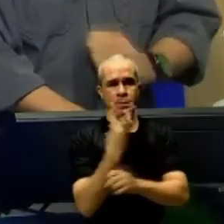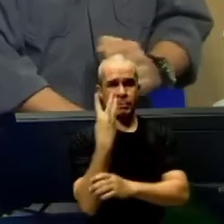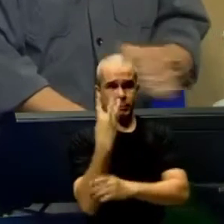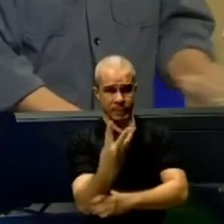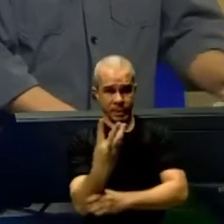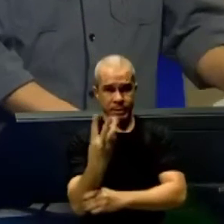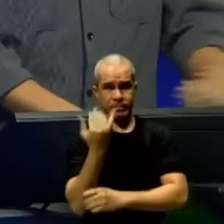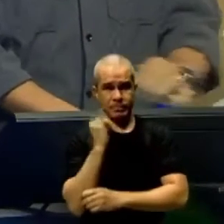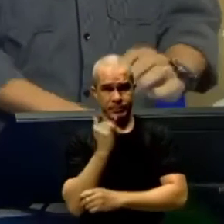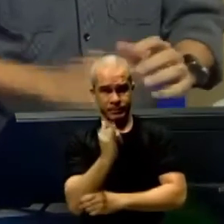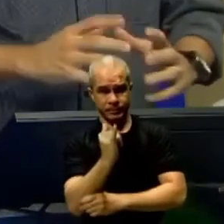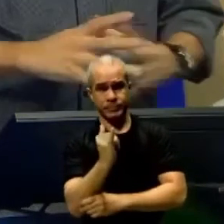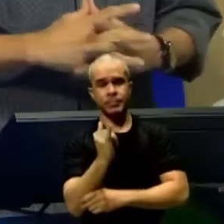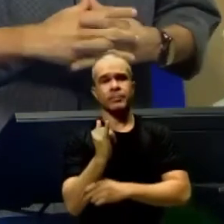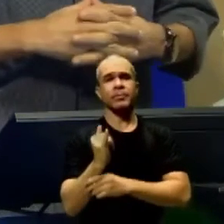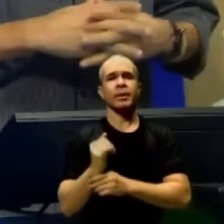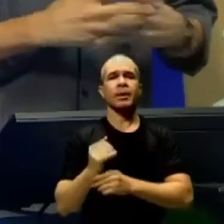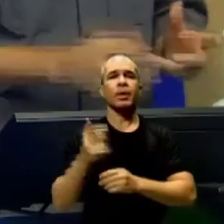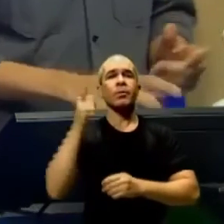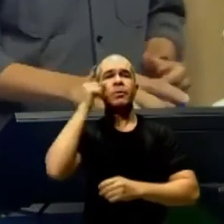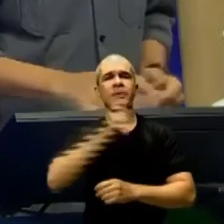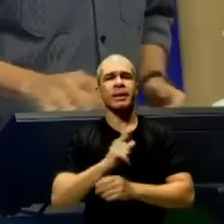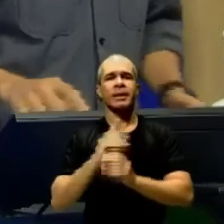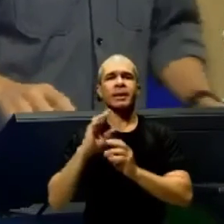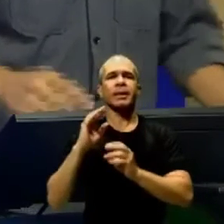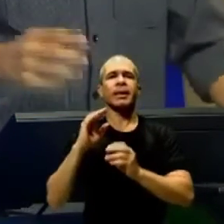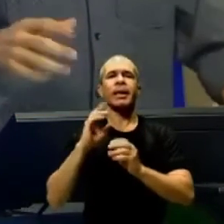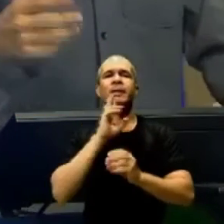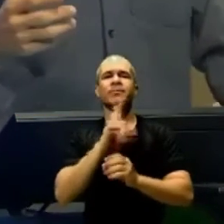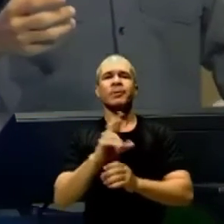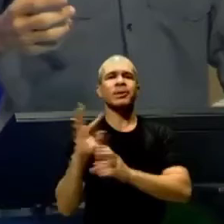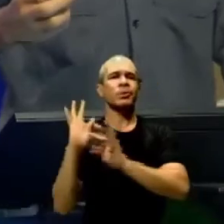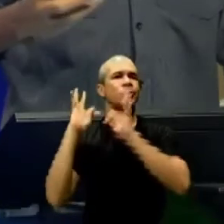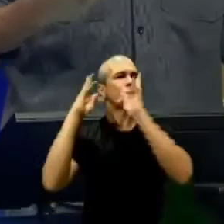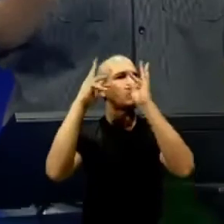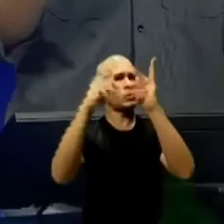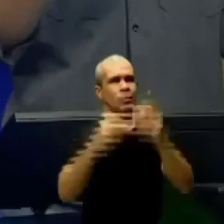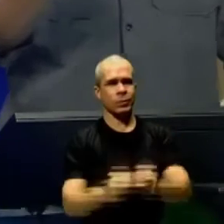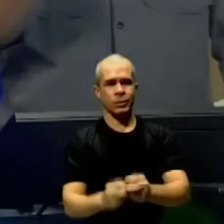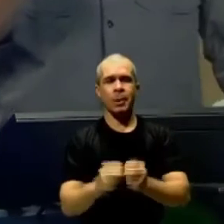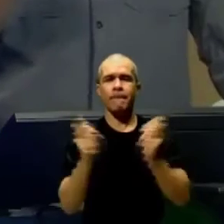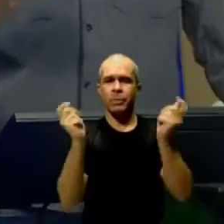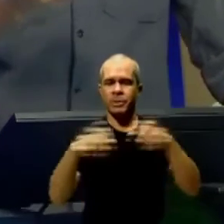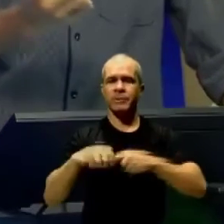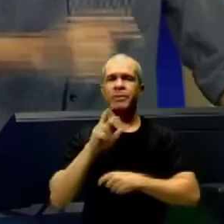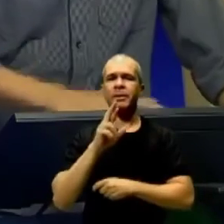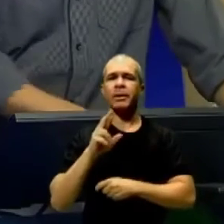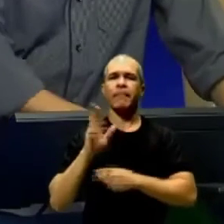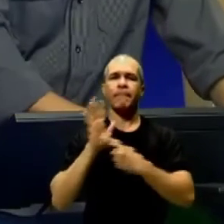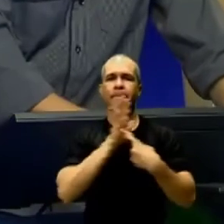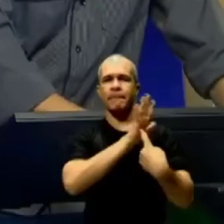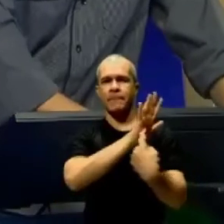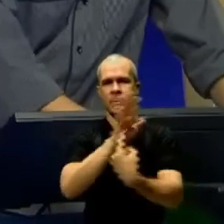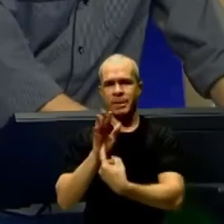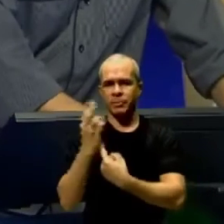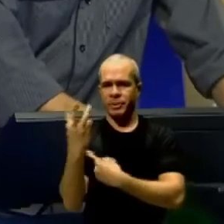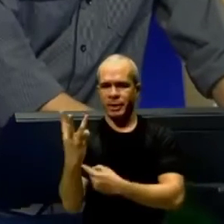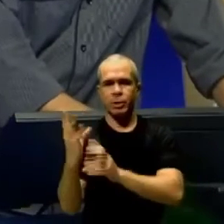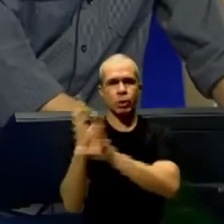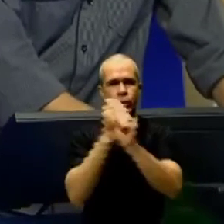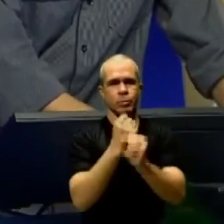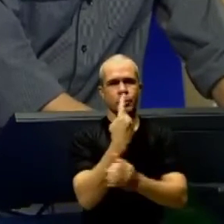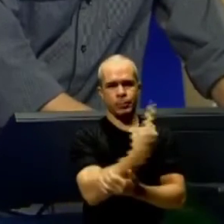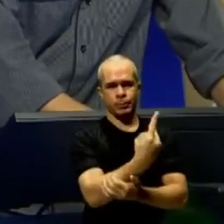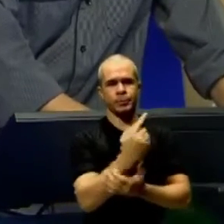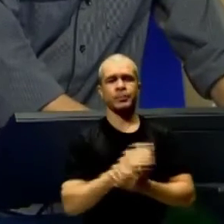resistências elétricas, para achar uma resistência total, que eu posso representar esses três resistores apenas por um. No outro